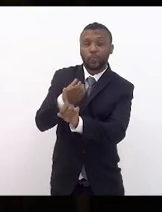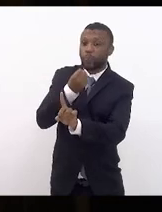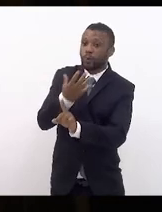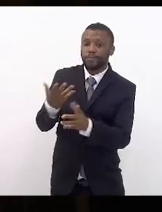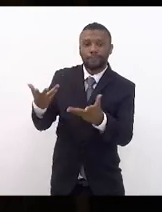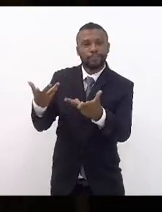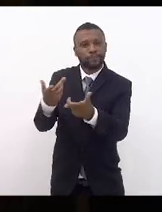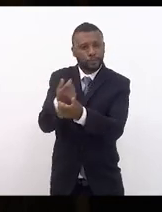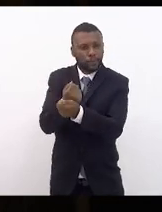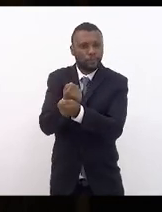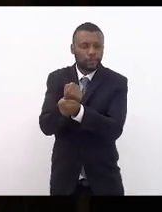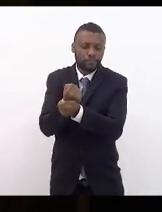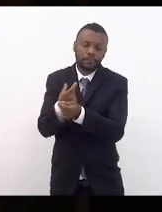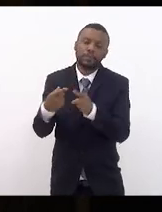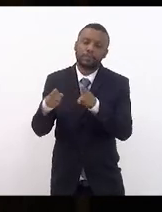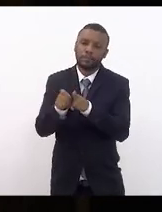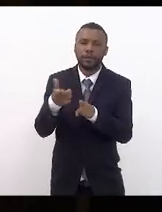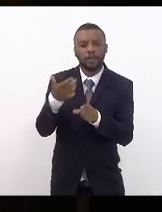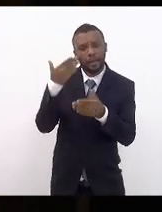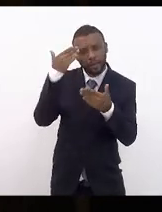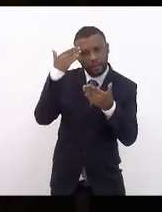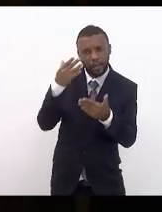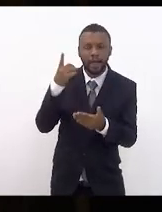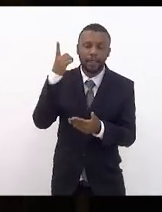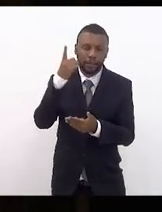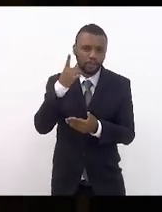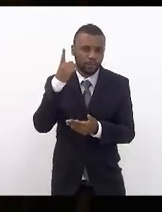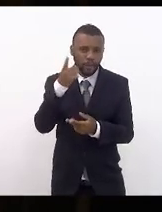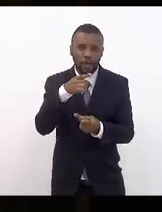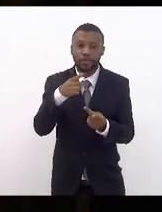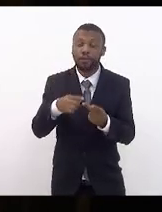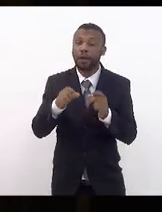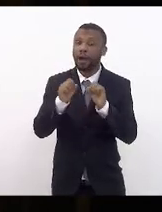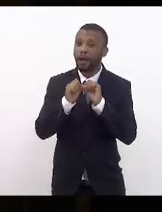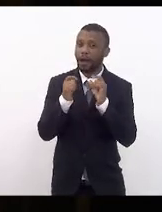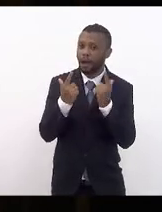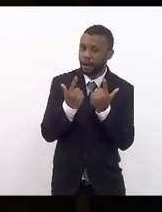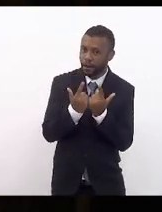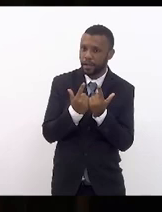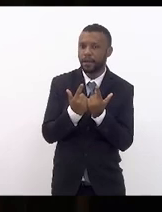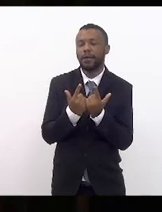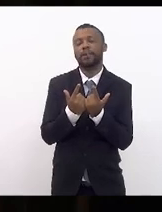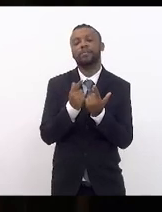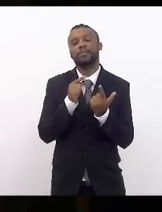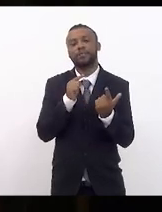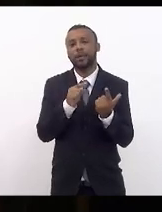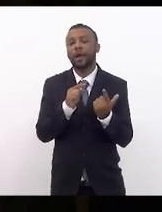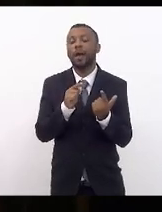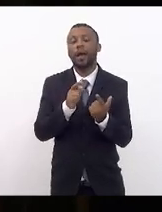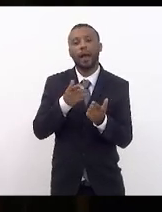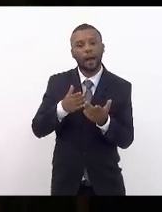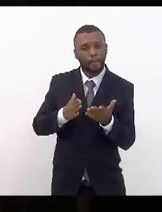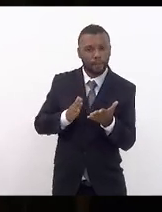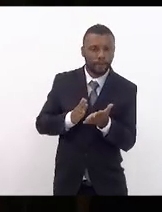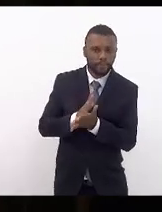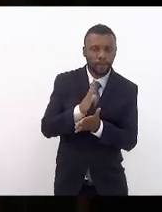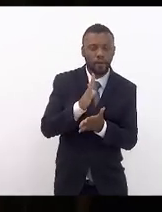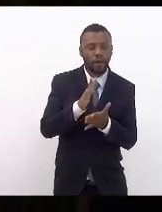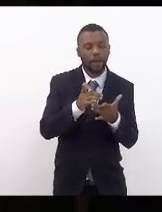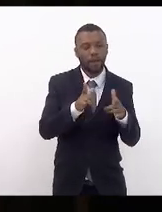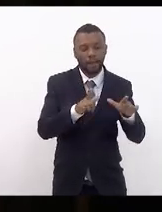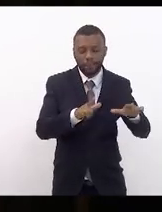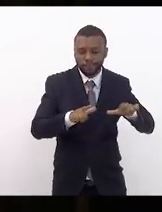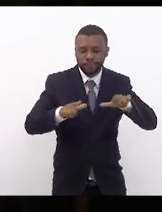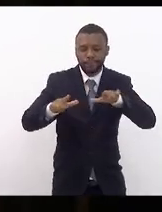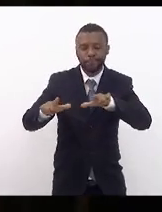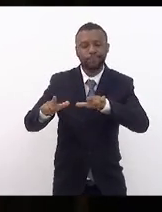então, agradecer à deputada por isso, à Assembleia Legislativa, que aprovou a entrega desta homenagem.